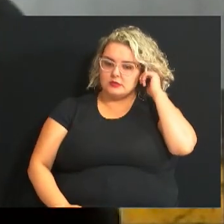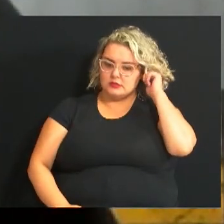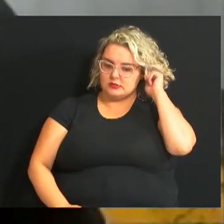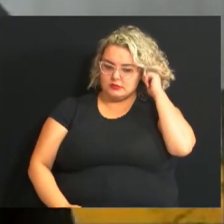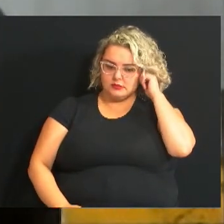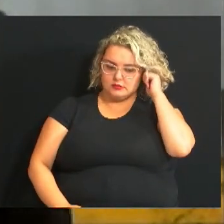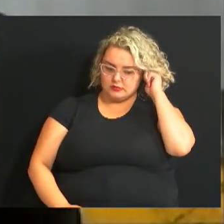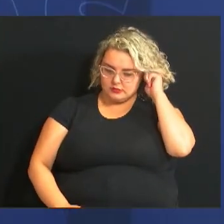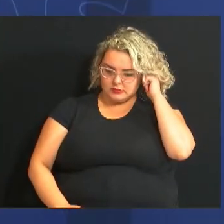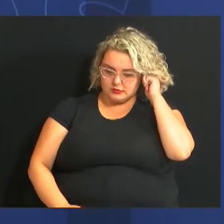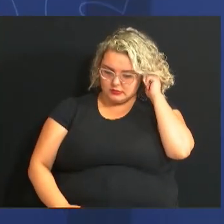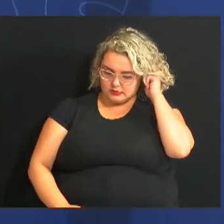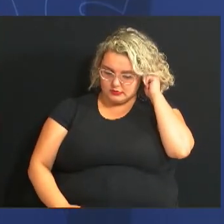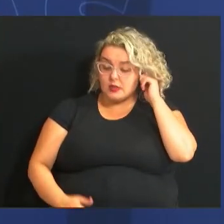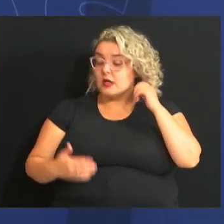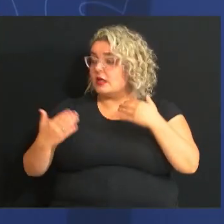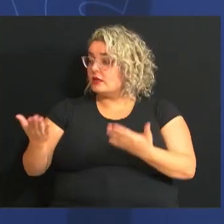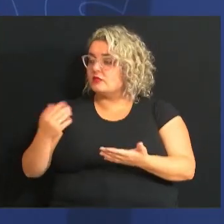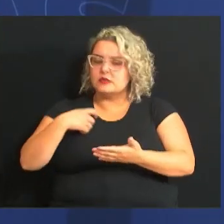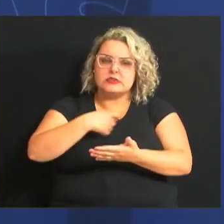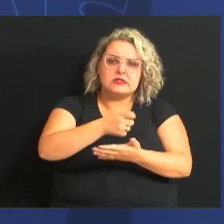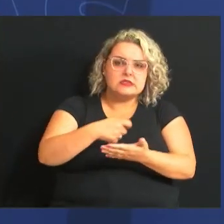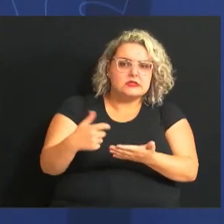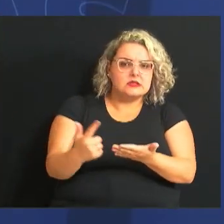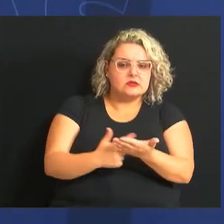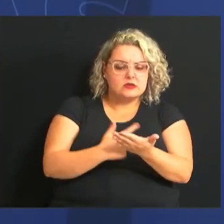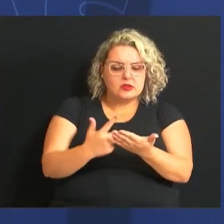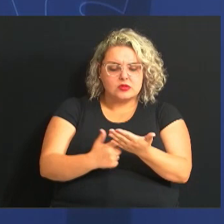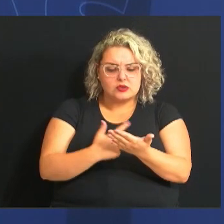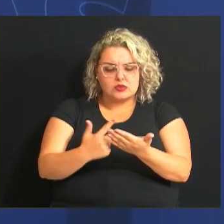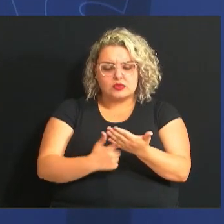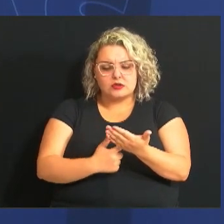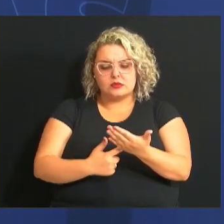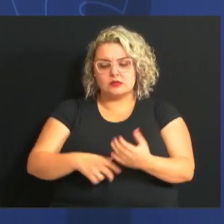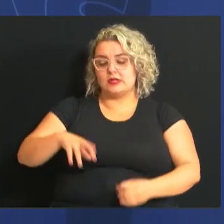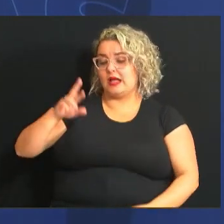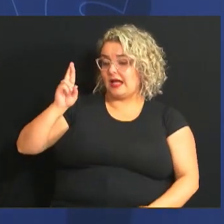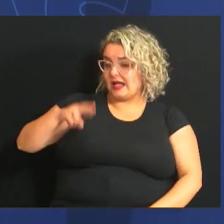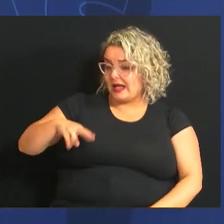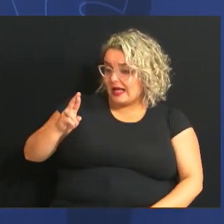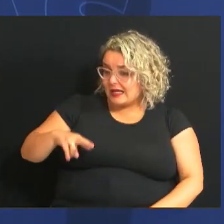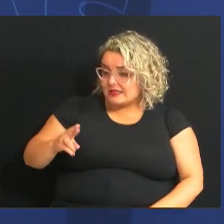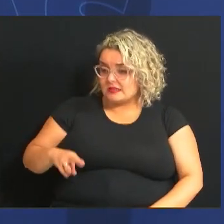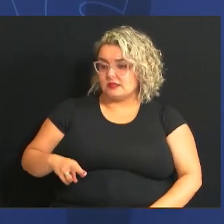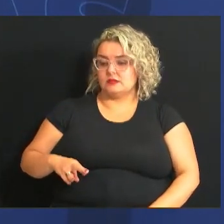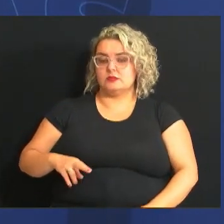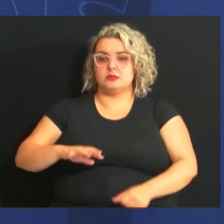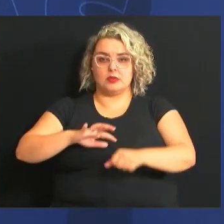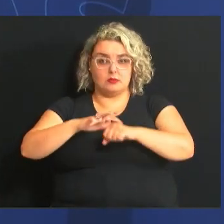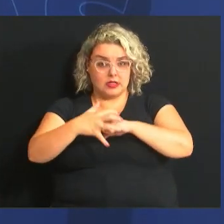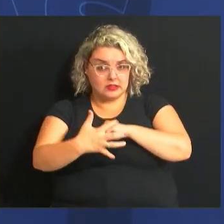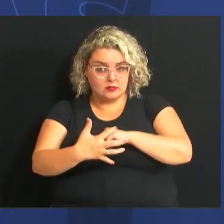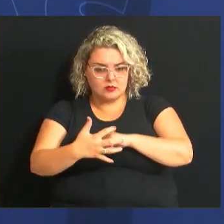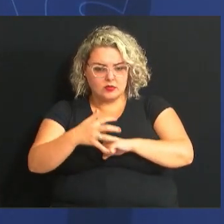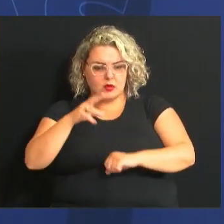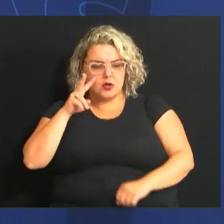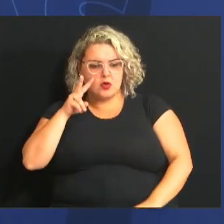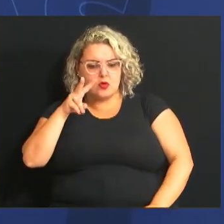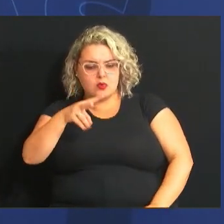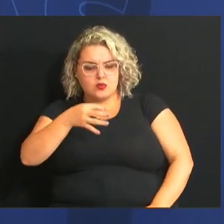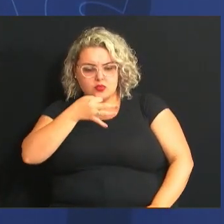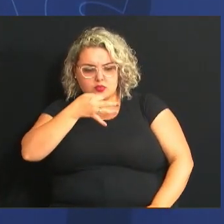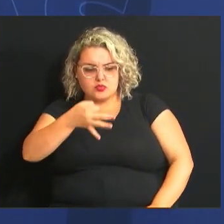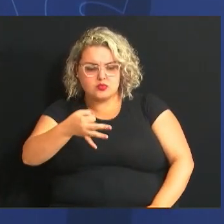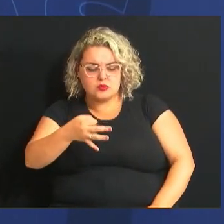então, escreveu este livro por conta da pandemia? Foi o olhar que você estava tendo do